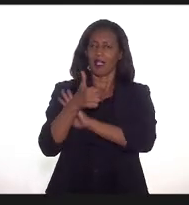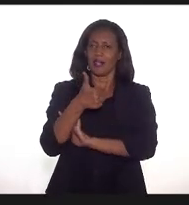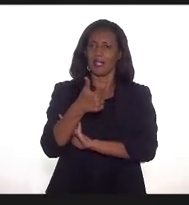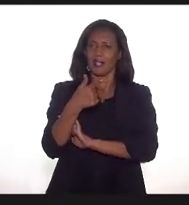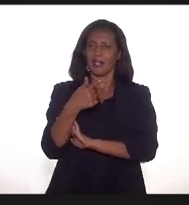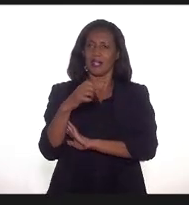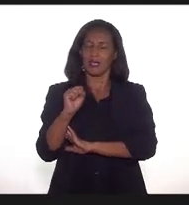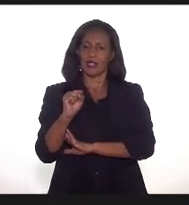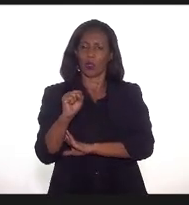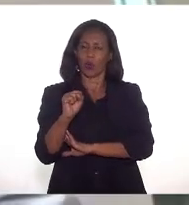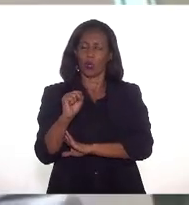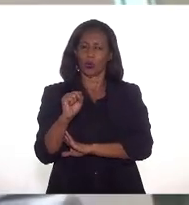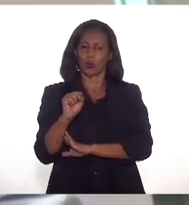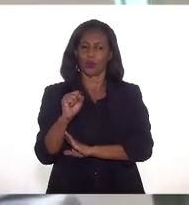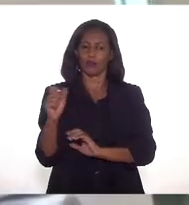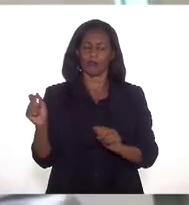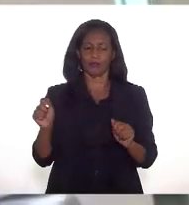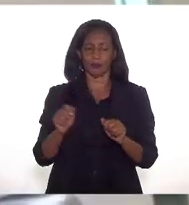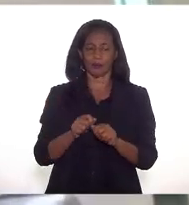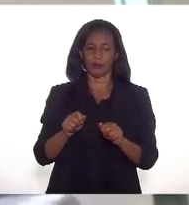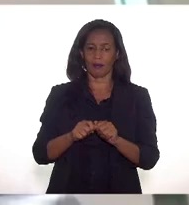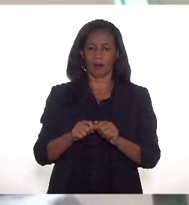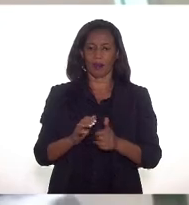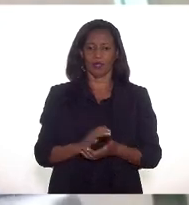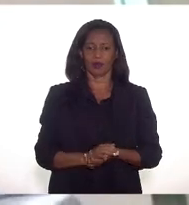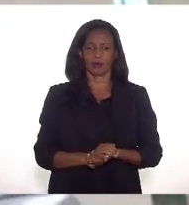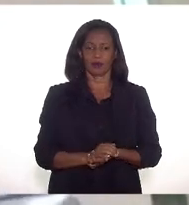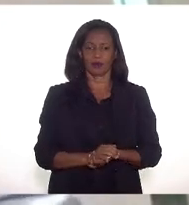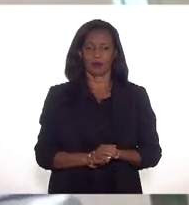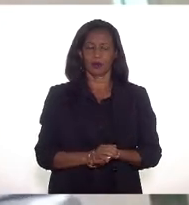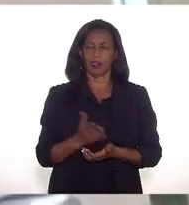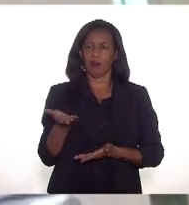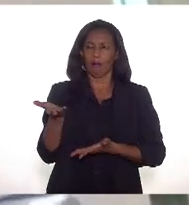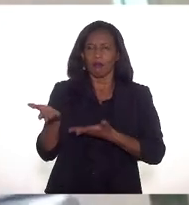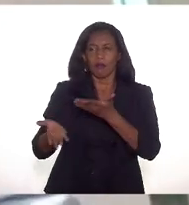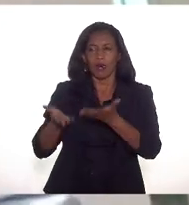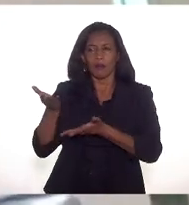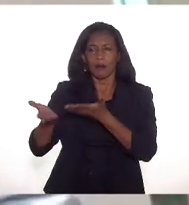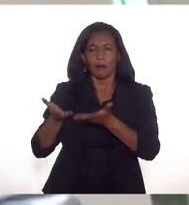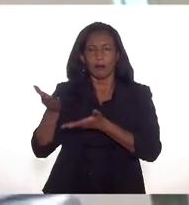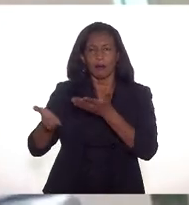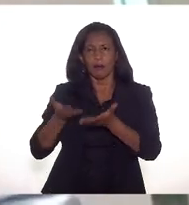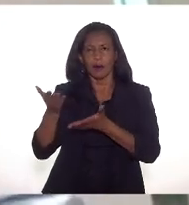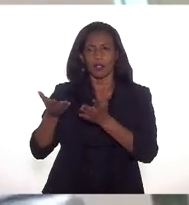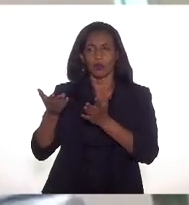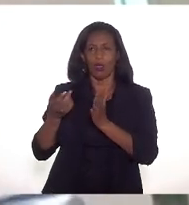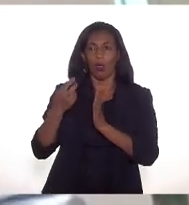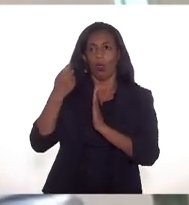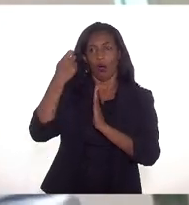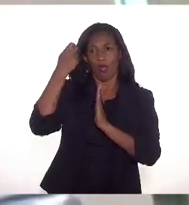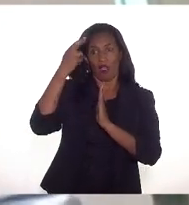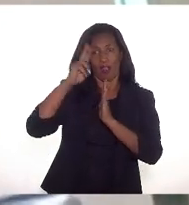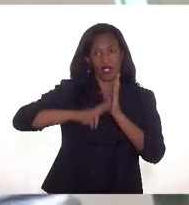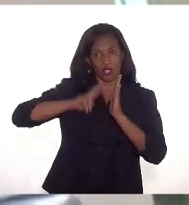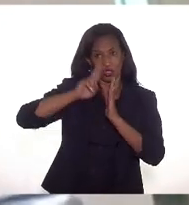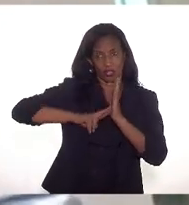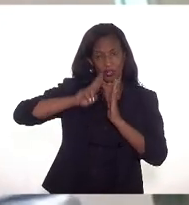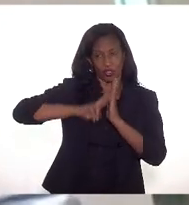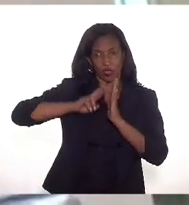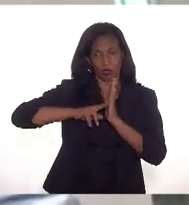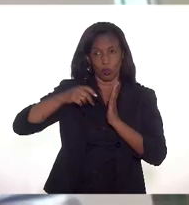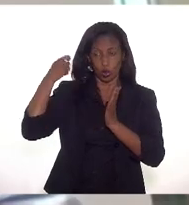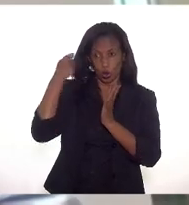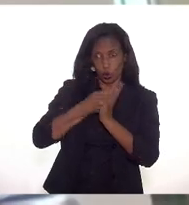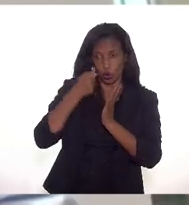178, que faz dar tratamento a diversas questões do regime, e justamente